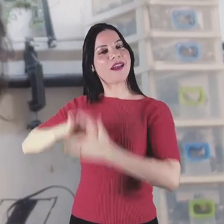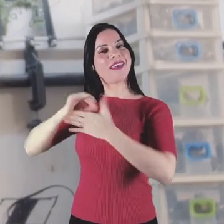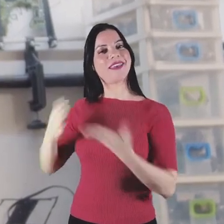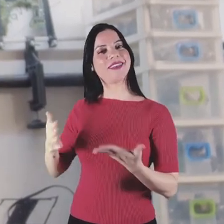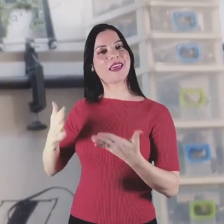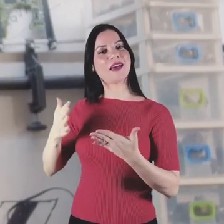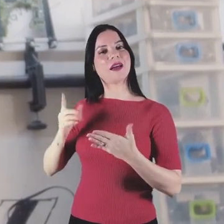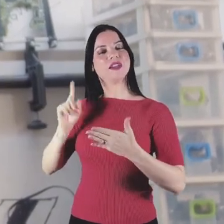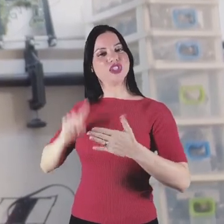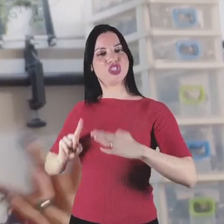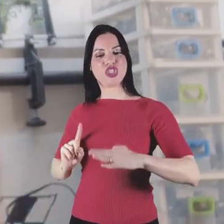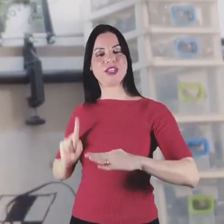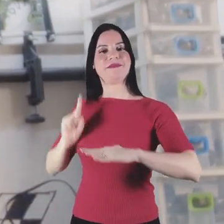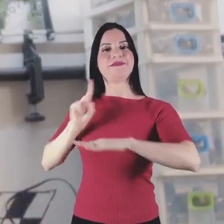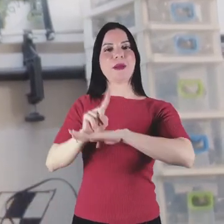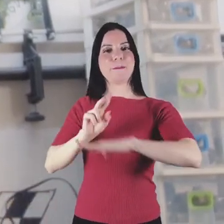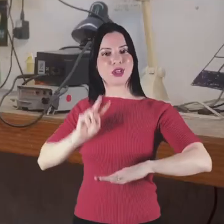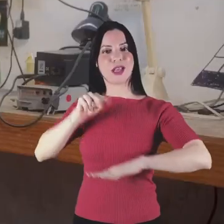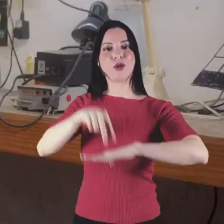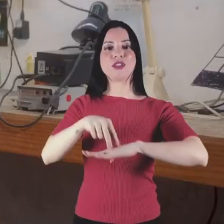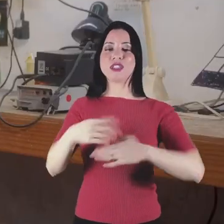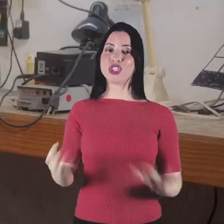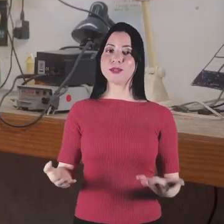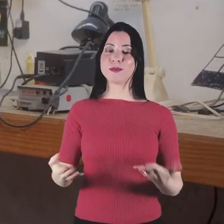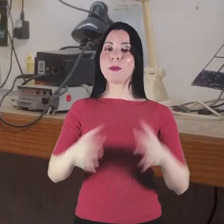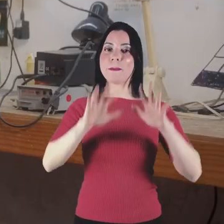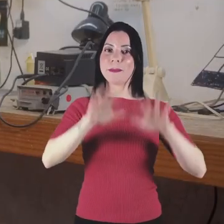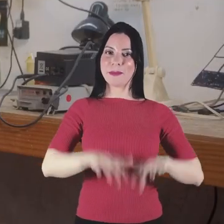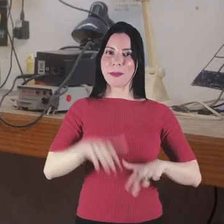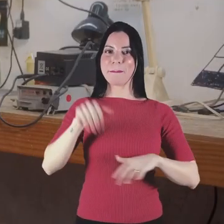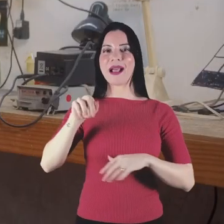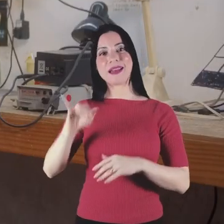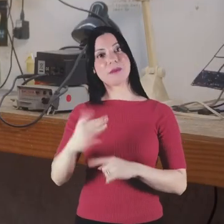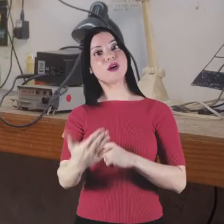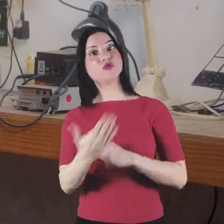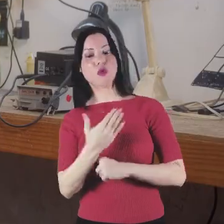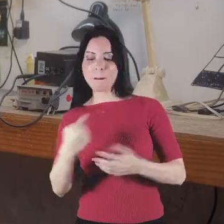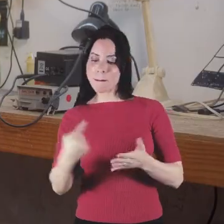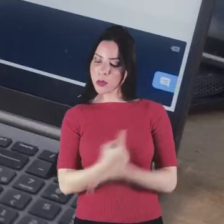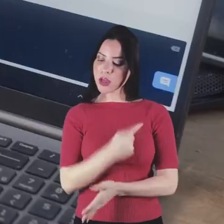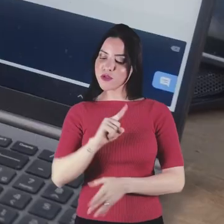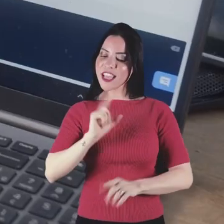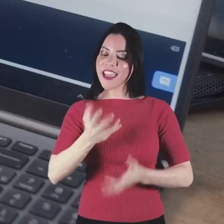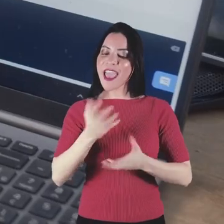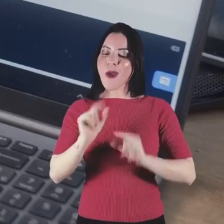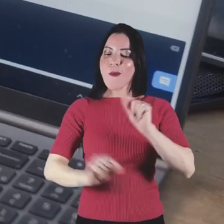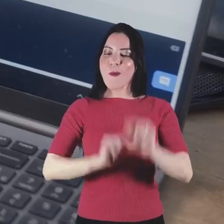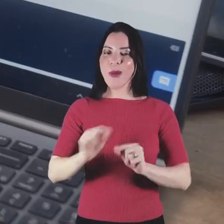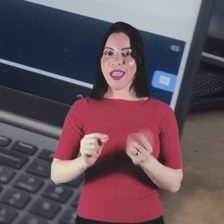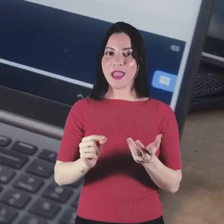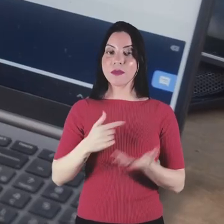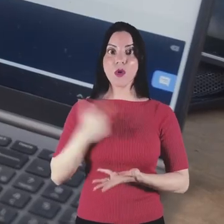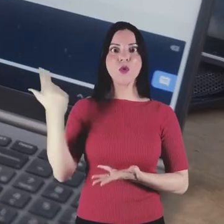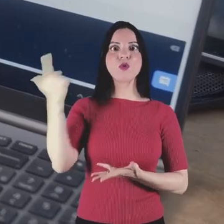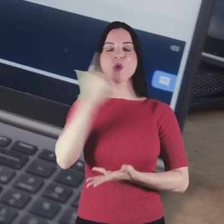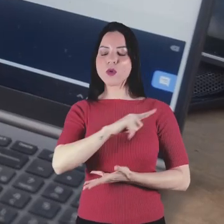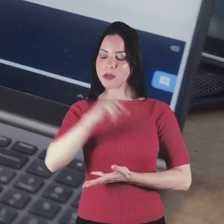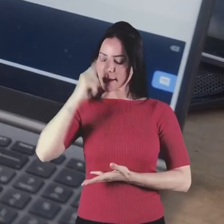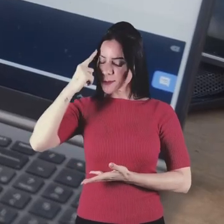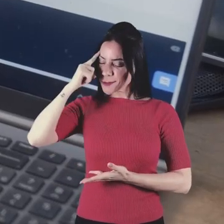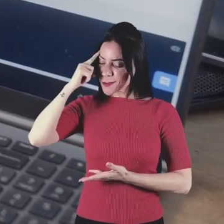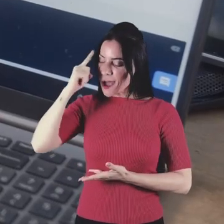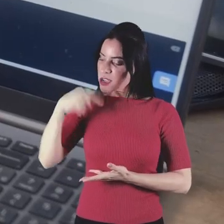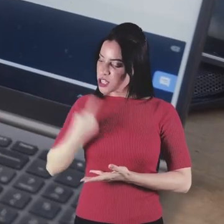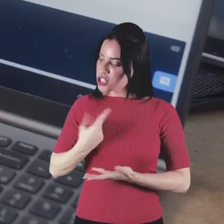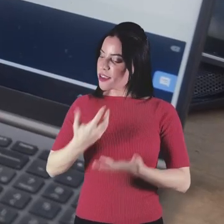de liderança, num lugar de protagonismo. E a programaria me ajudou muito a me perguntar, mas o que você quer? Conseguir